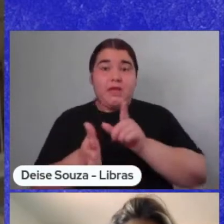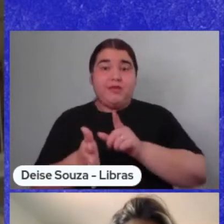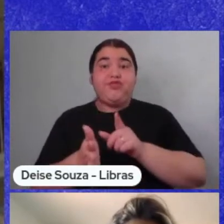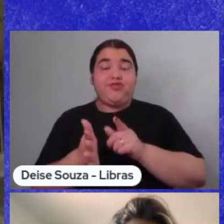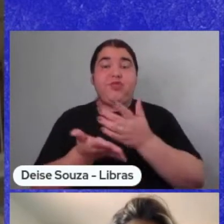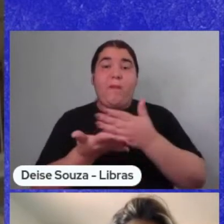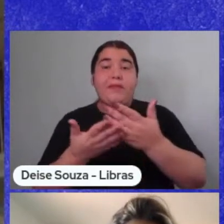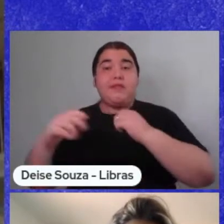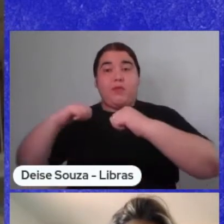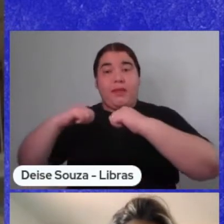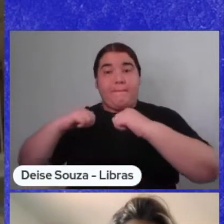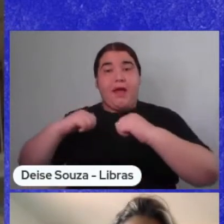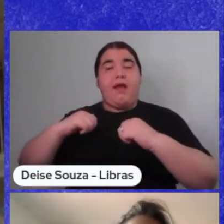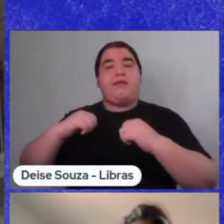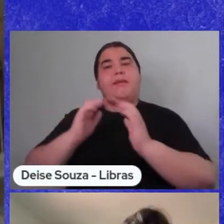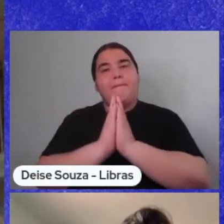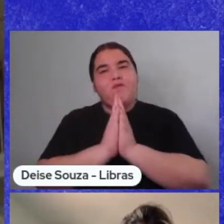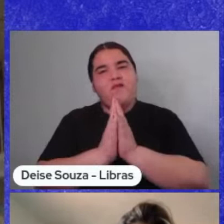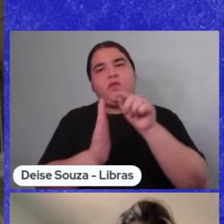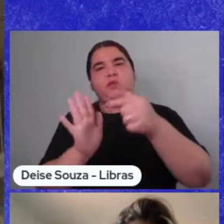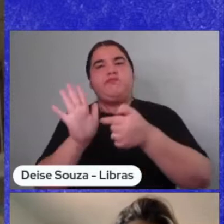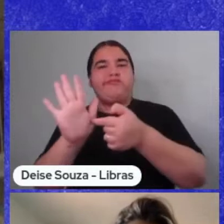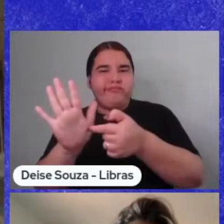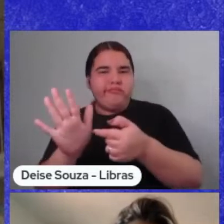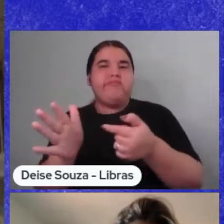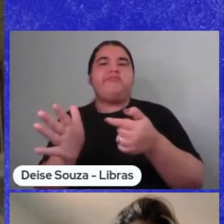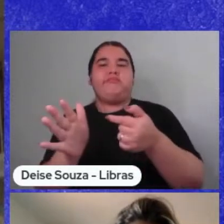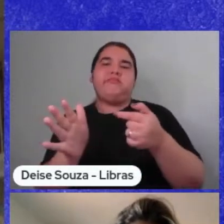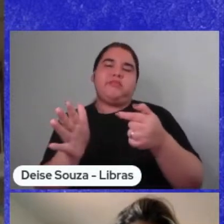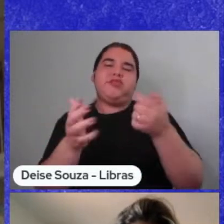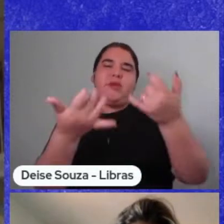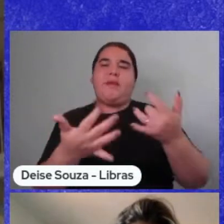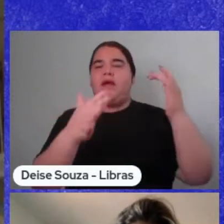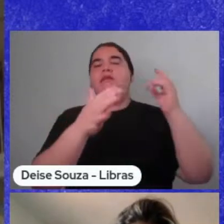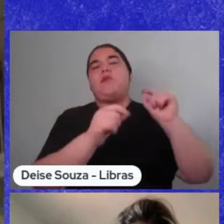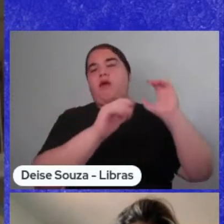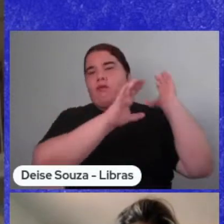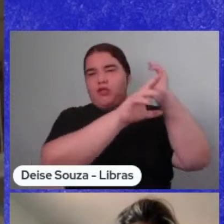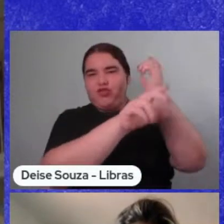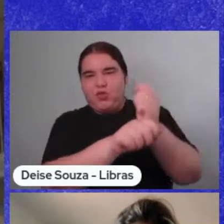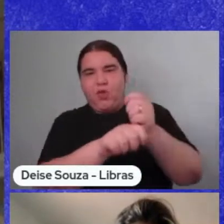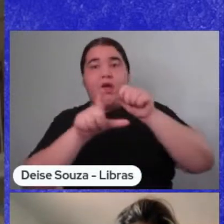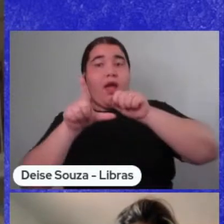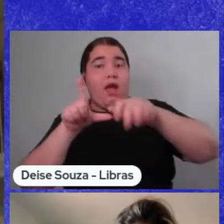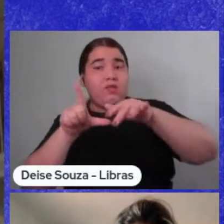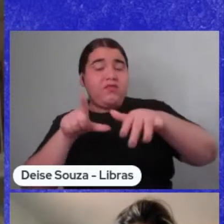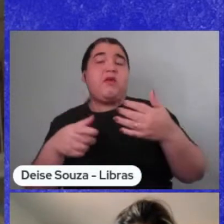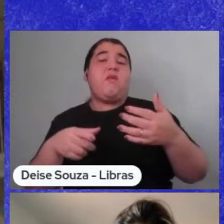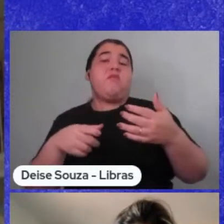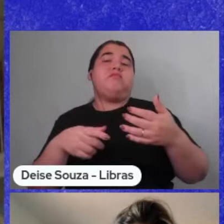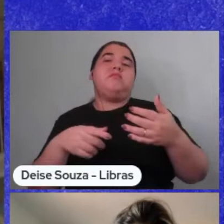filme, queria que você se apresentasse, falasse um pouquinho aí da sua trajetória no audiovisual e também o que que te motivou a